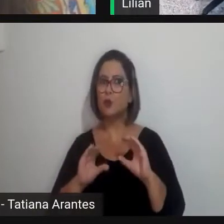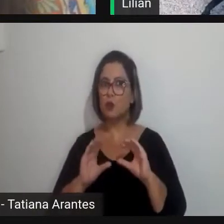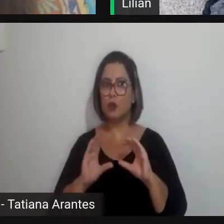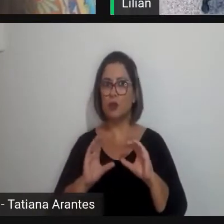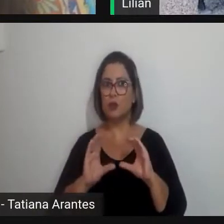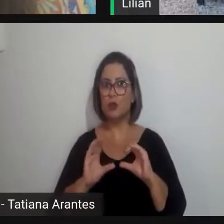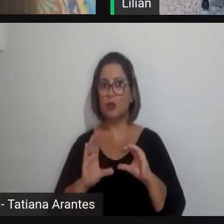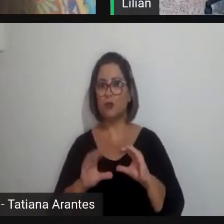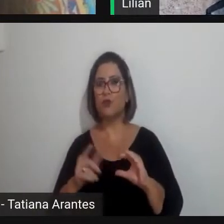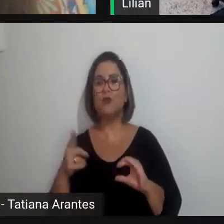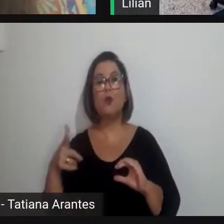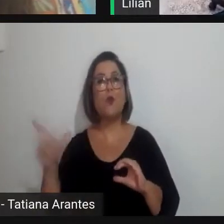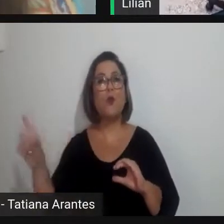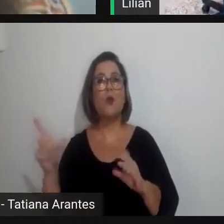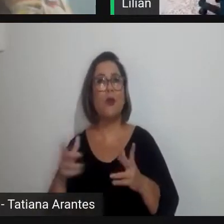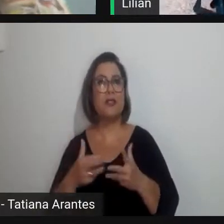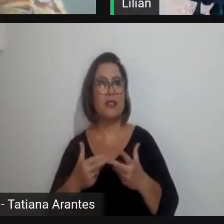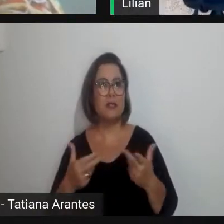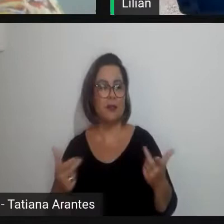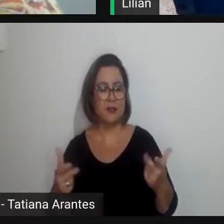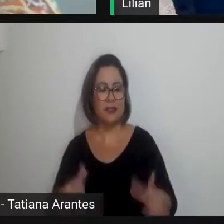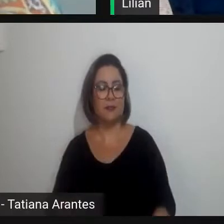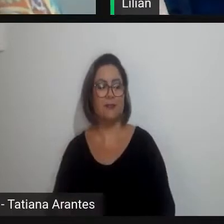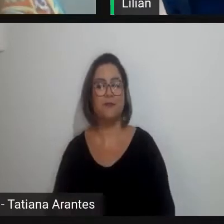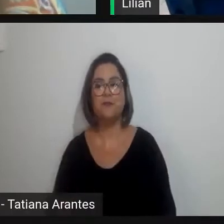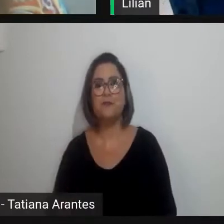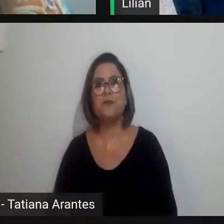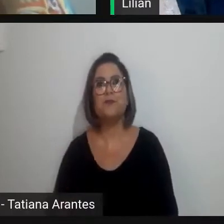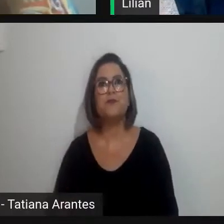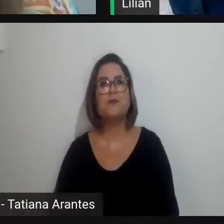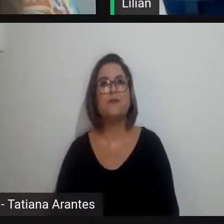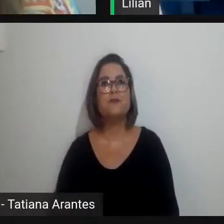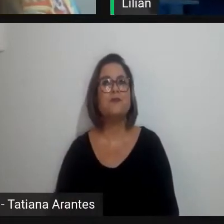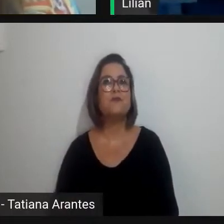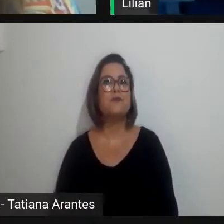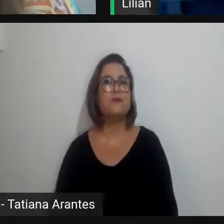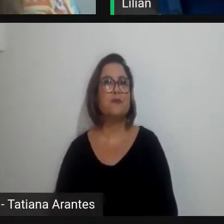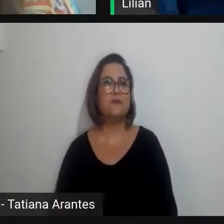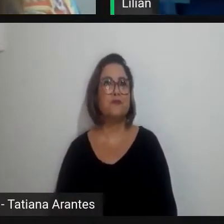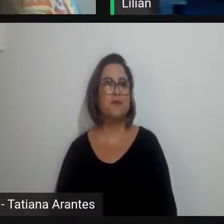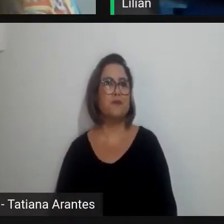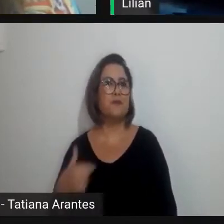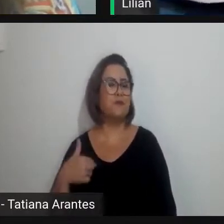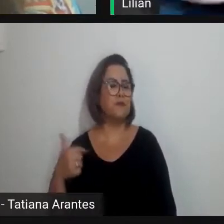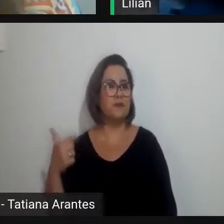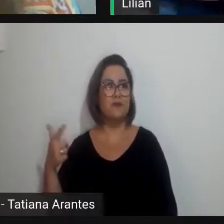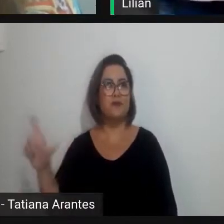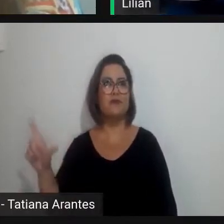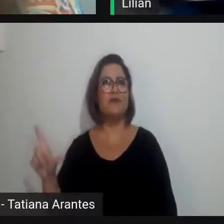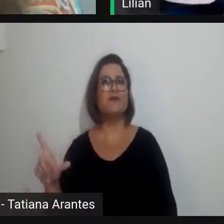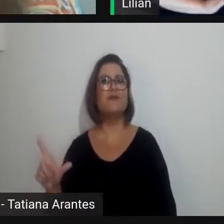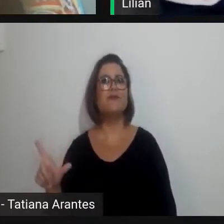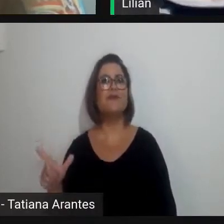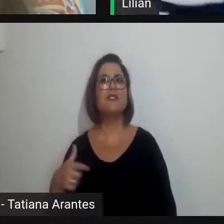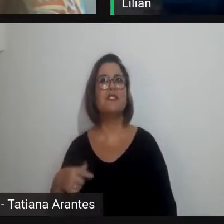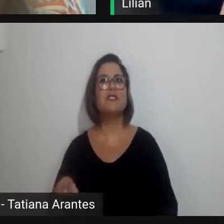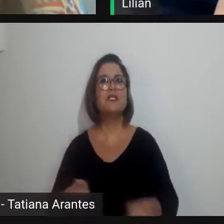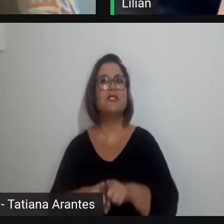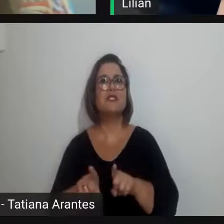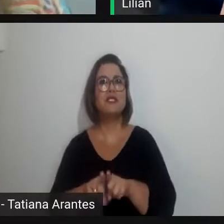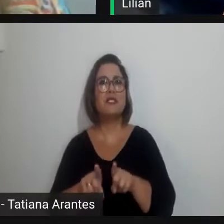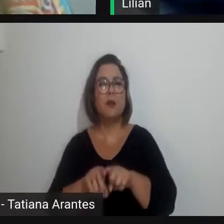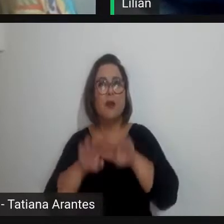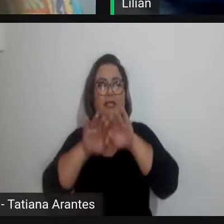Outro parâmetro, vamos agora falar do outro parâmetro da mesa, que é a